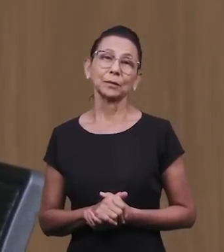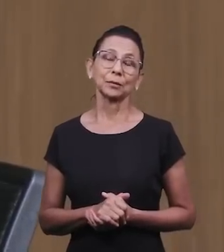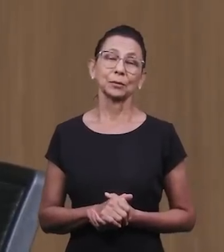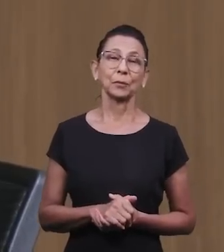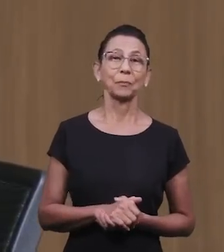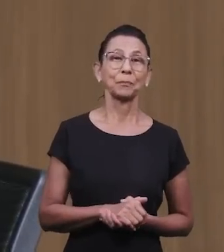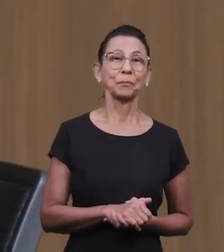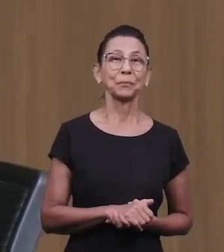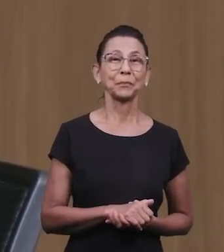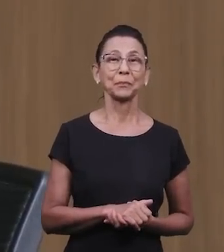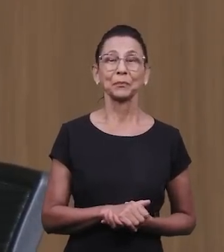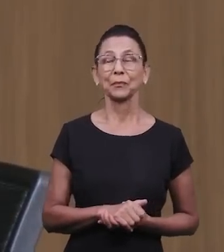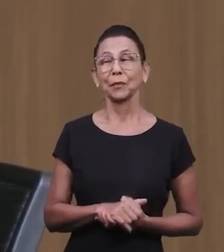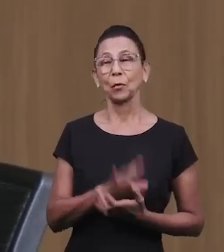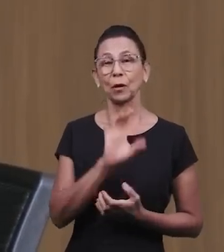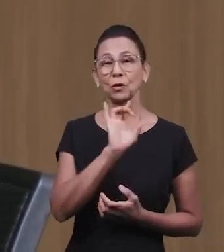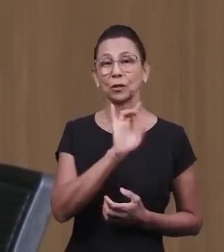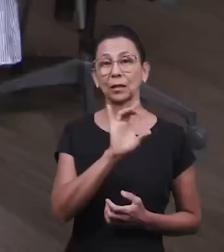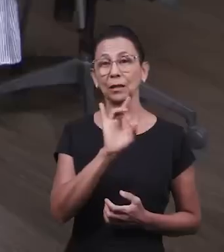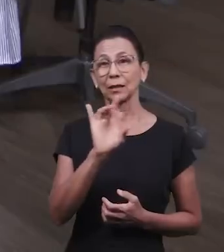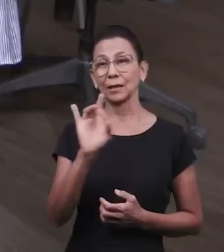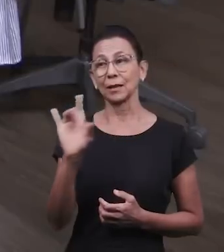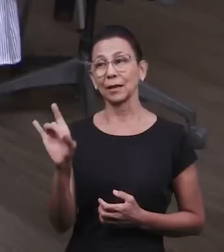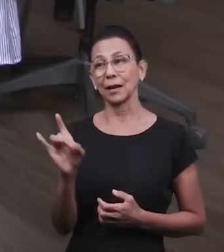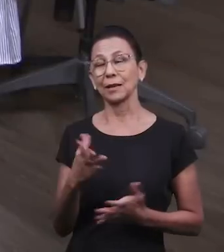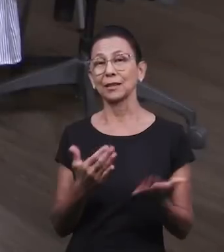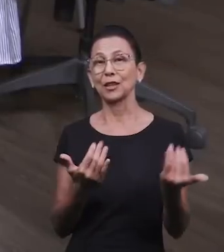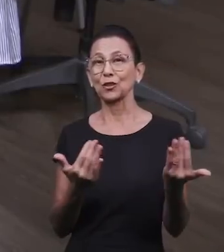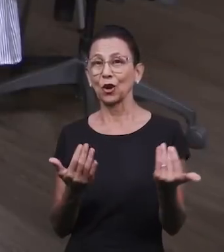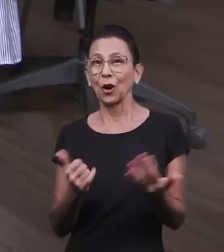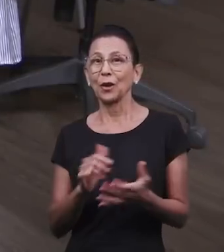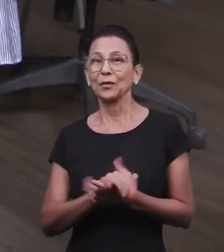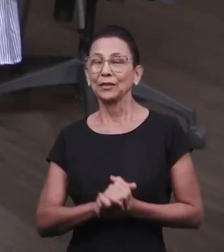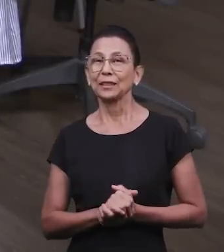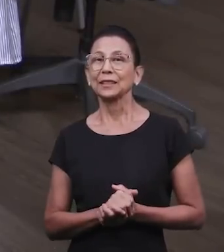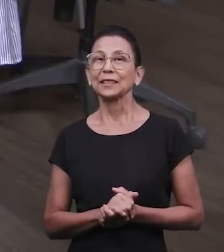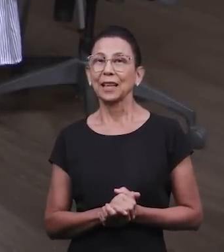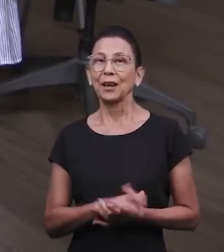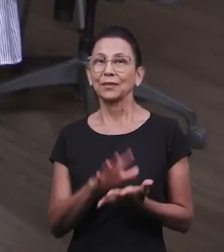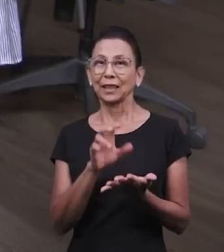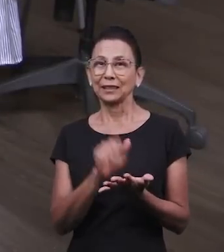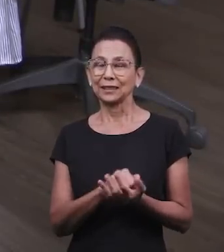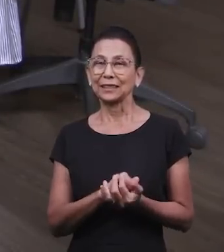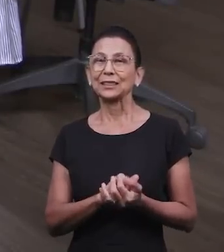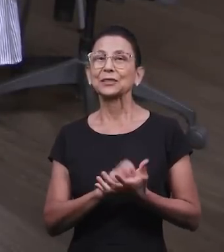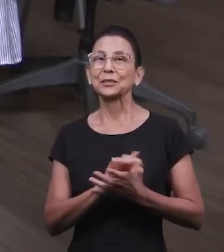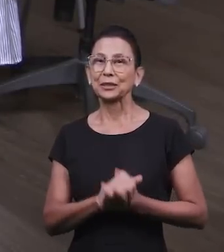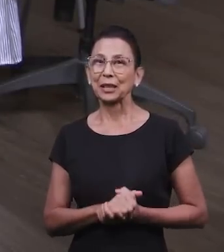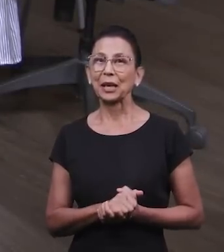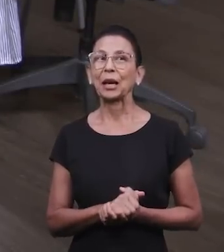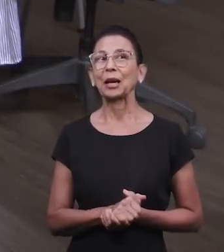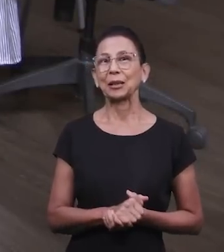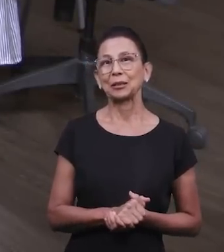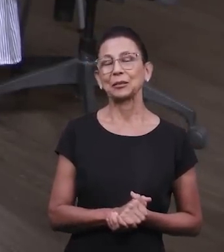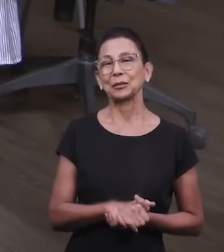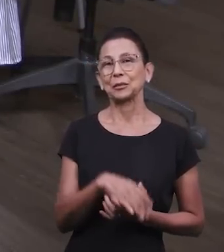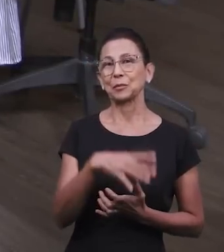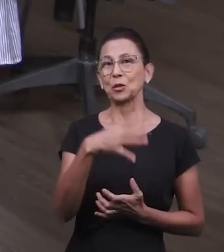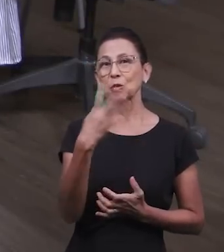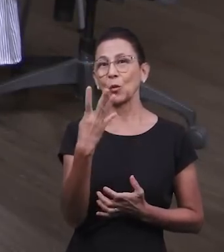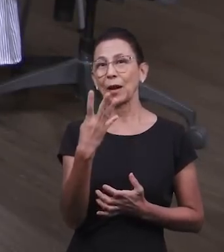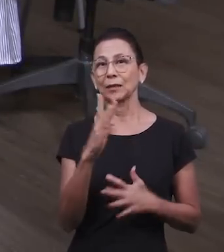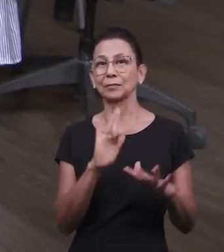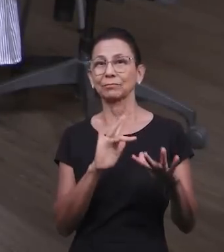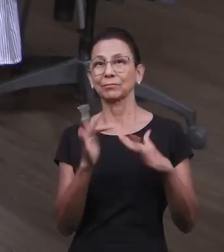cada jovem aqui deve participar. O que vocês acham? Depois a gente pode perguntar. Fazer uma enquete aqui. Fazer uma enquete. Eu vou pedir